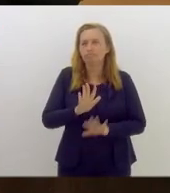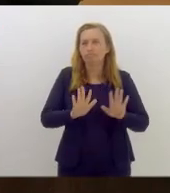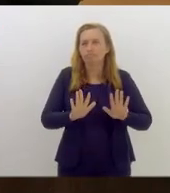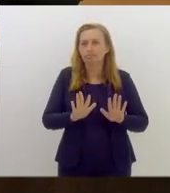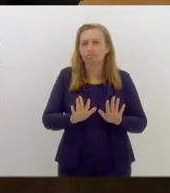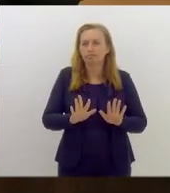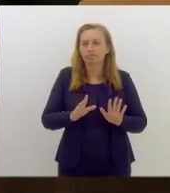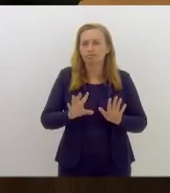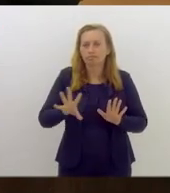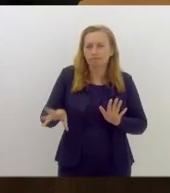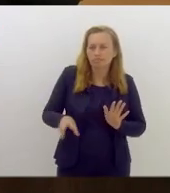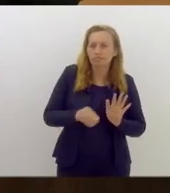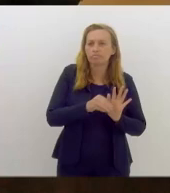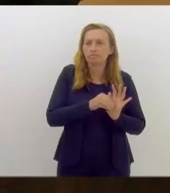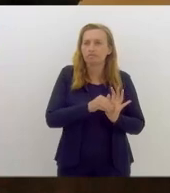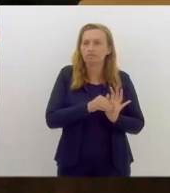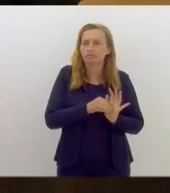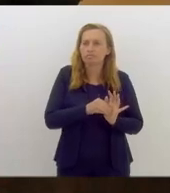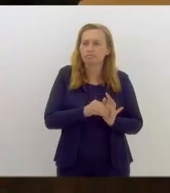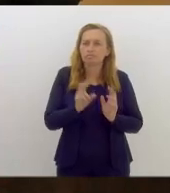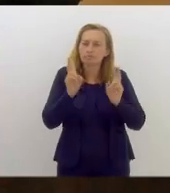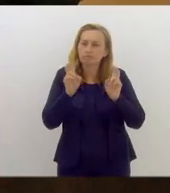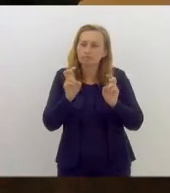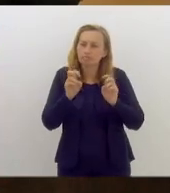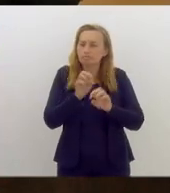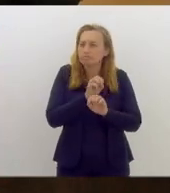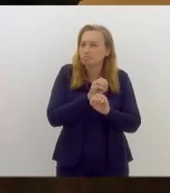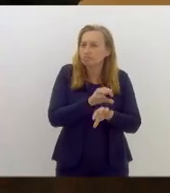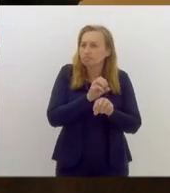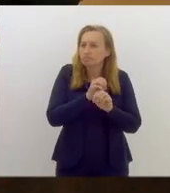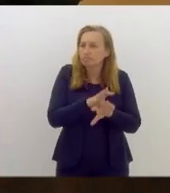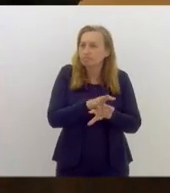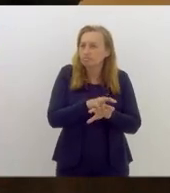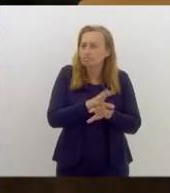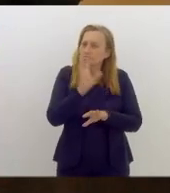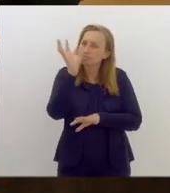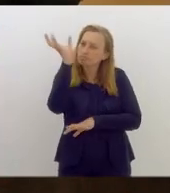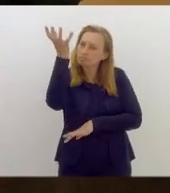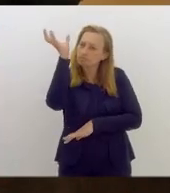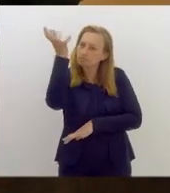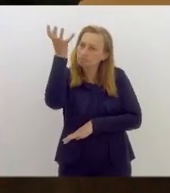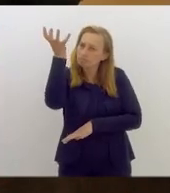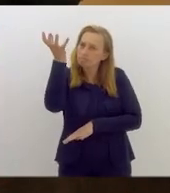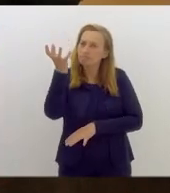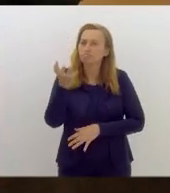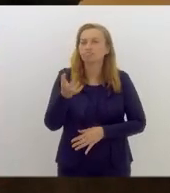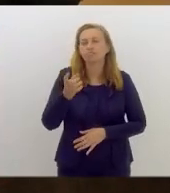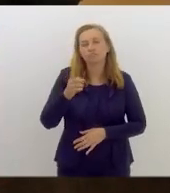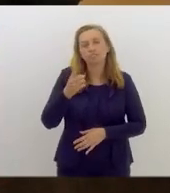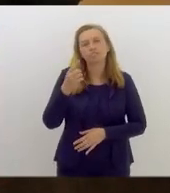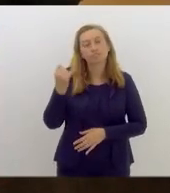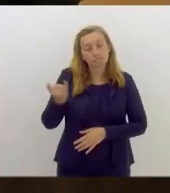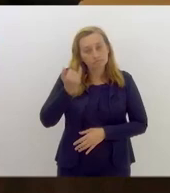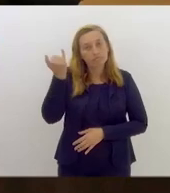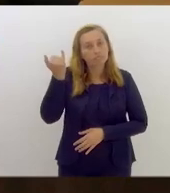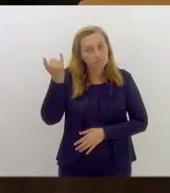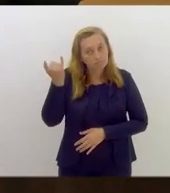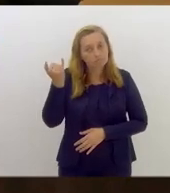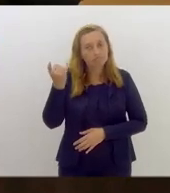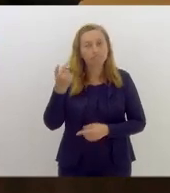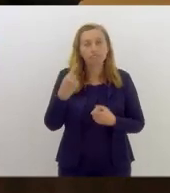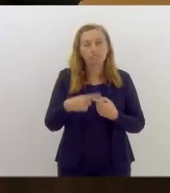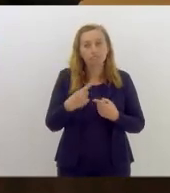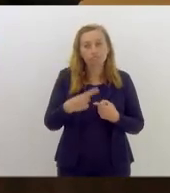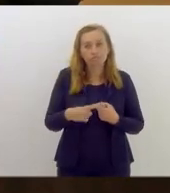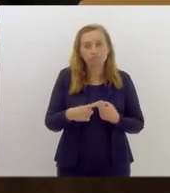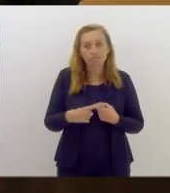ela acrescenta a questão da educação climática. É super atual isso, porque